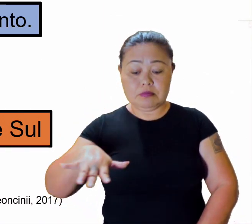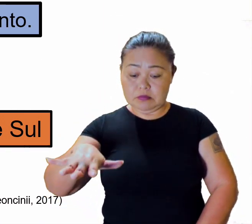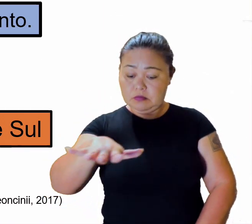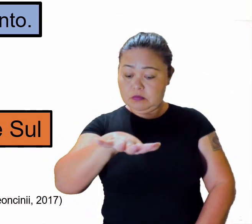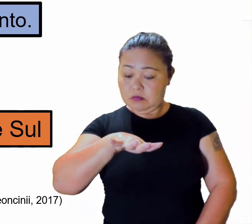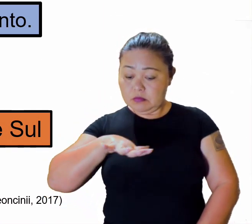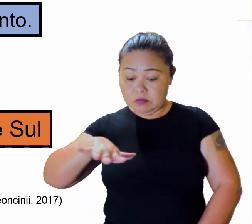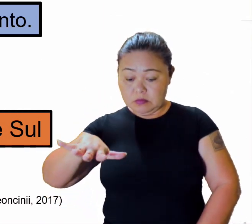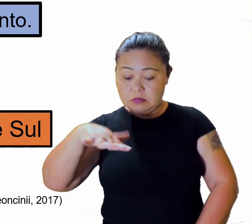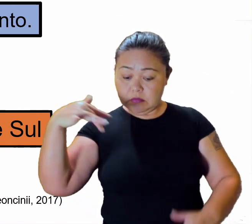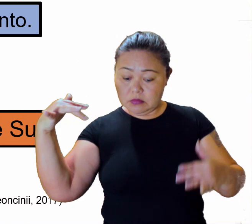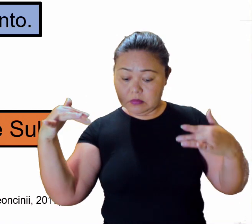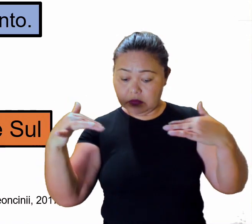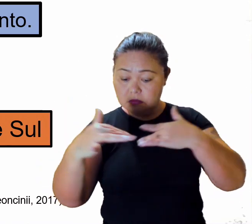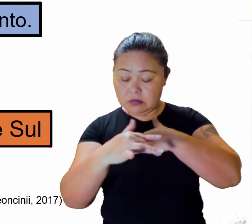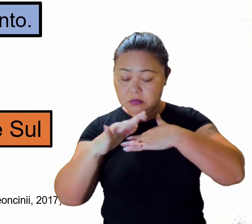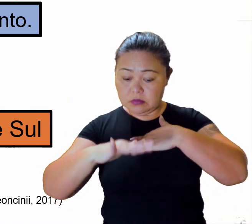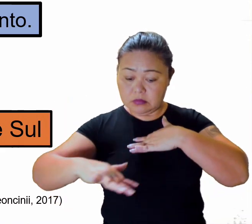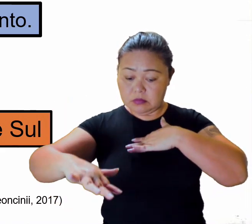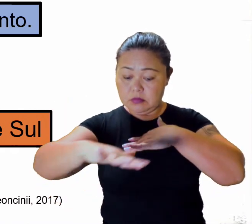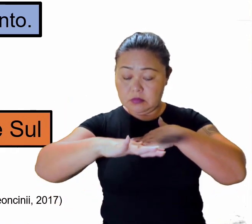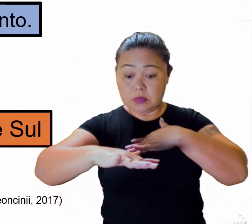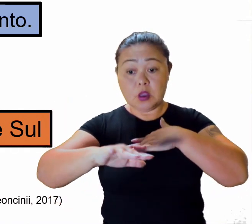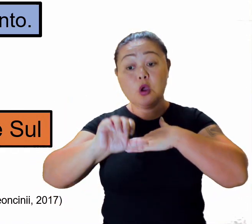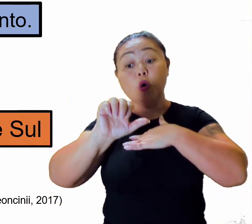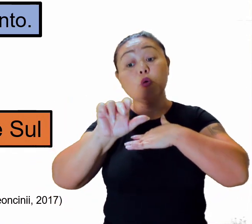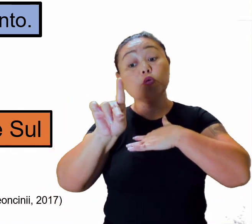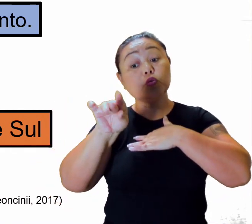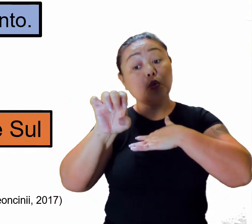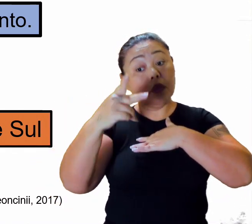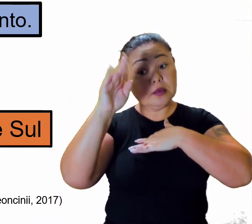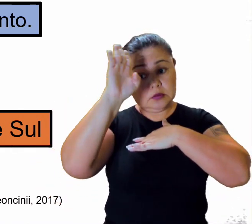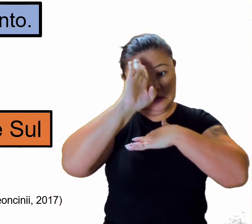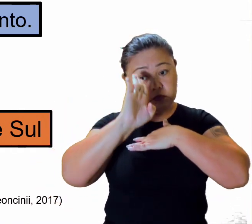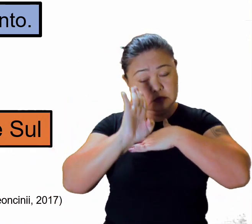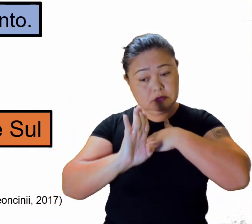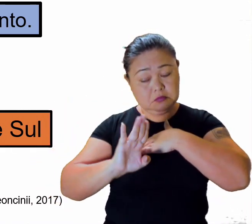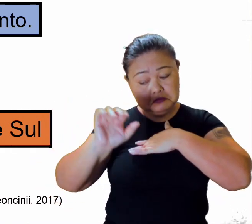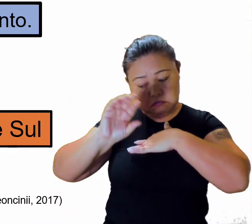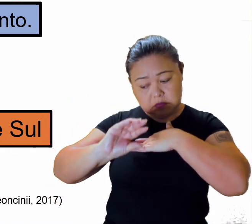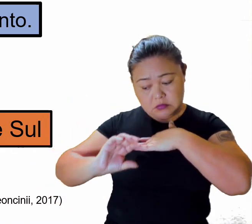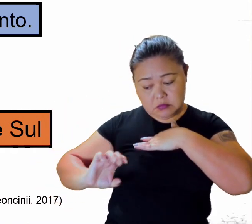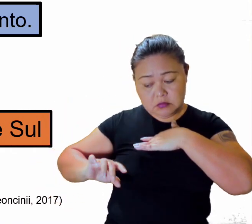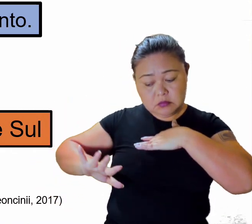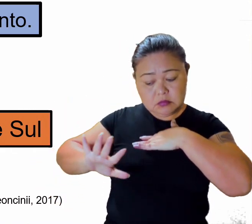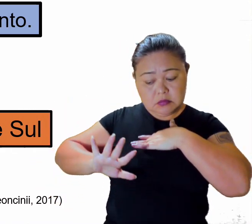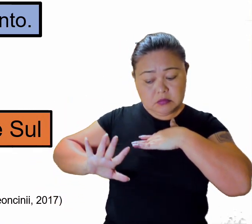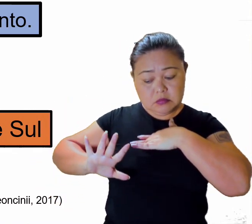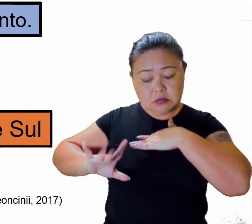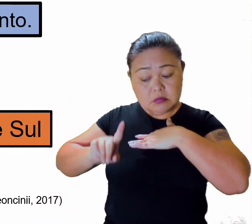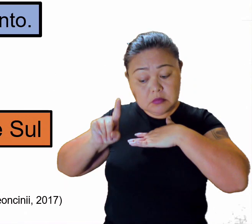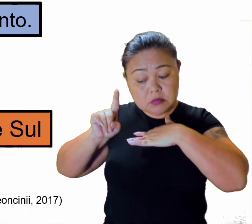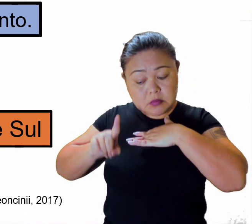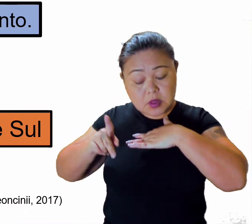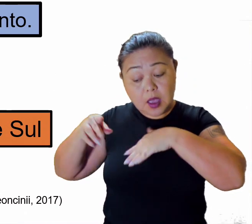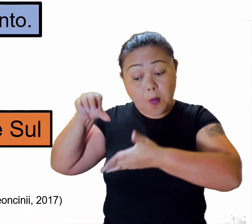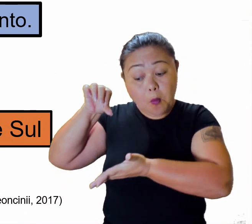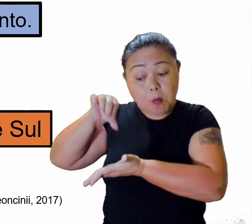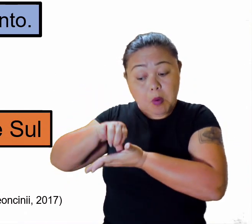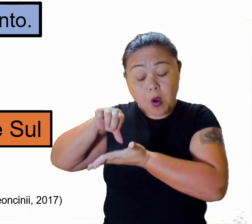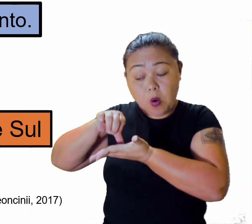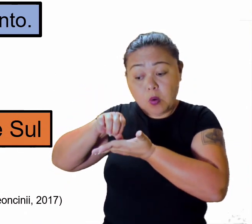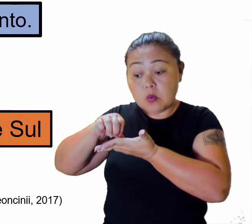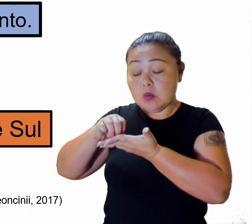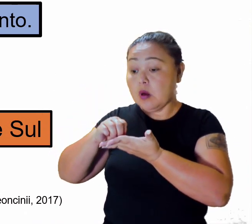espaço urbano ali da região sudeste do Brasil vai se tornar um polo de atração